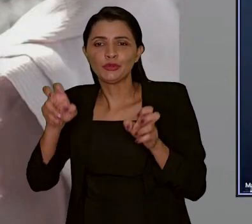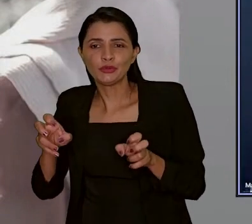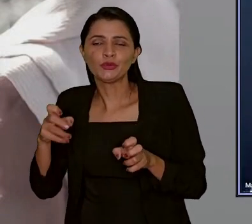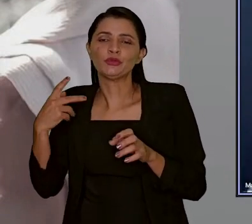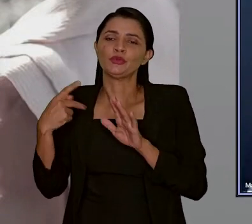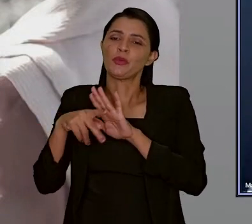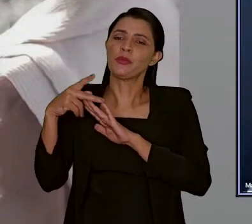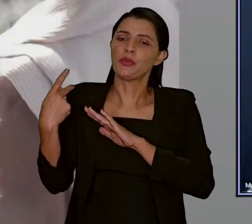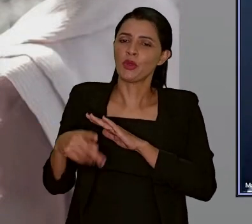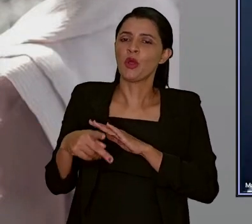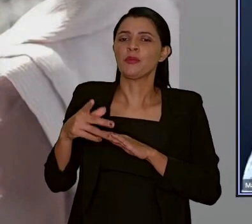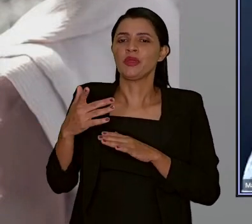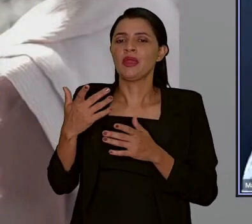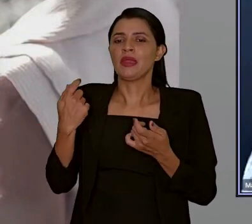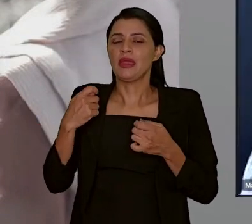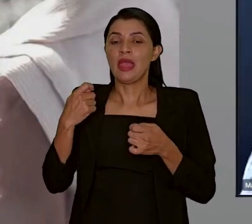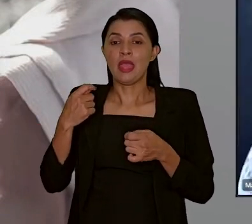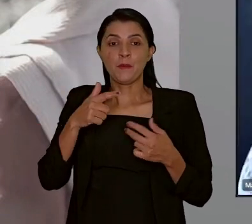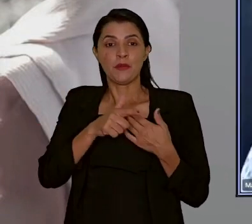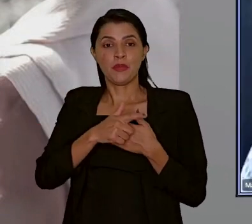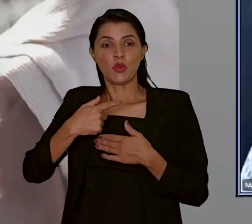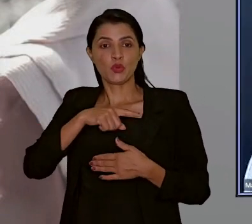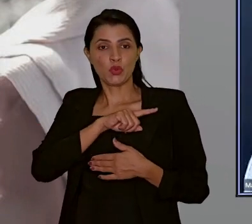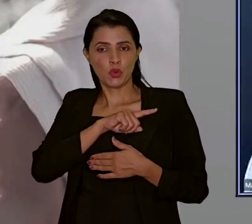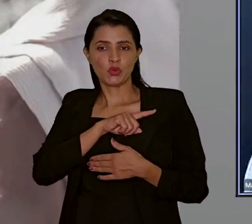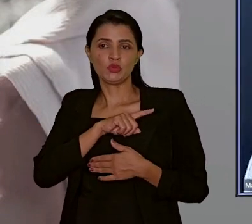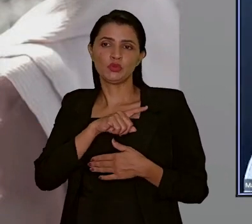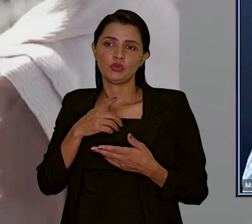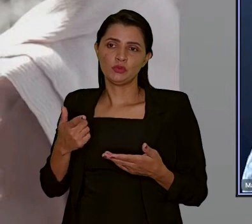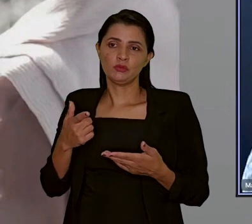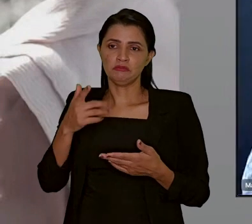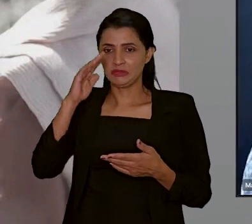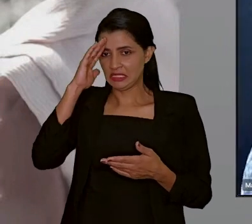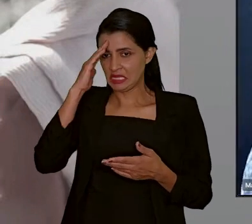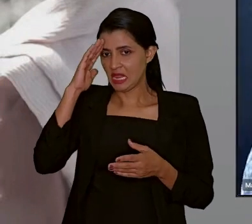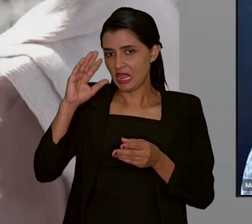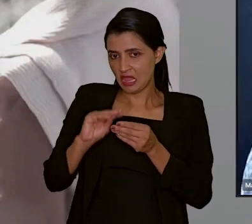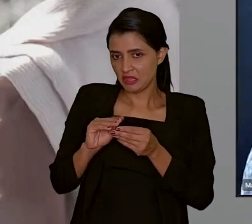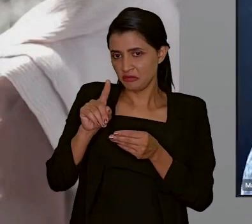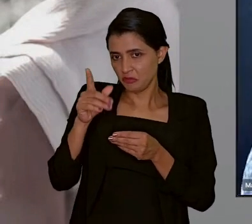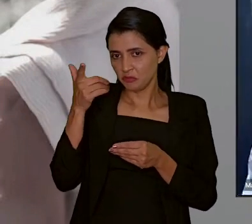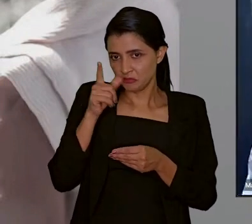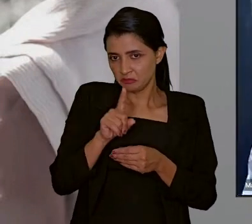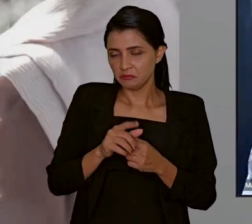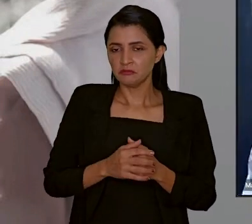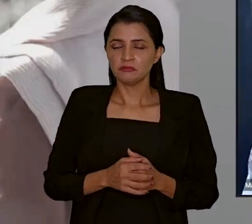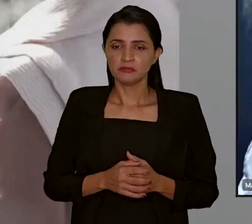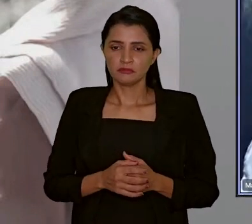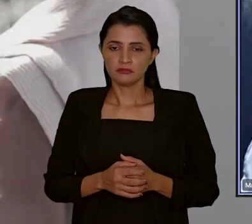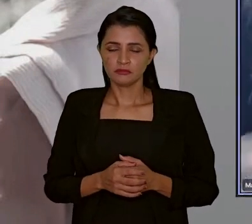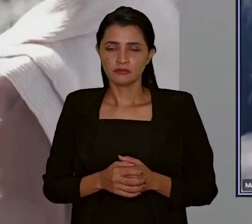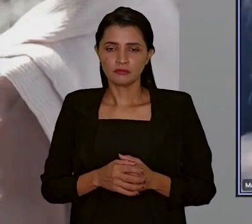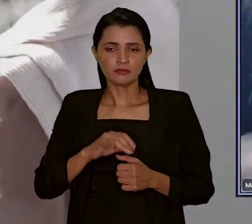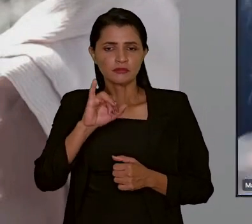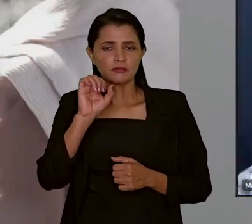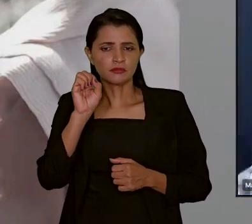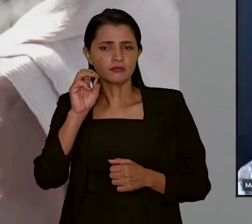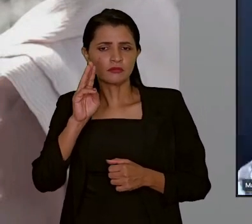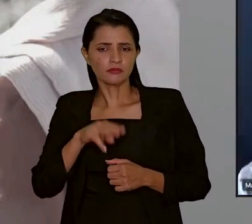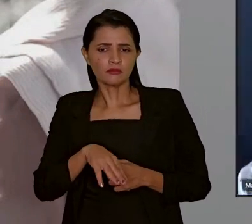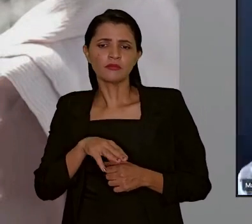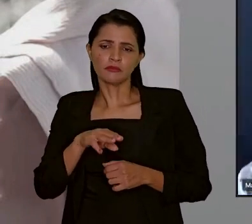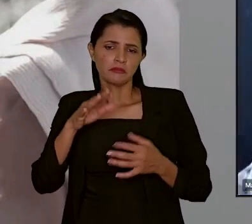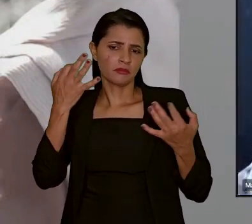nada que no sea nuestra función. ¿Se comprende eso? Sim. Excelentes